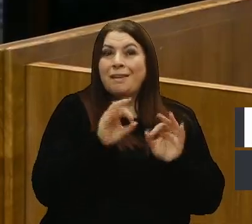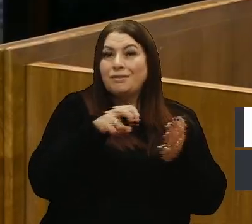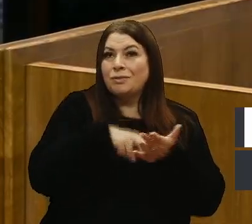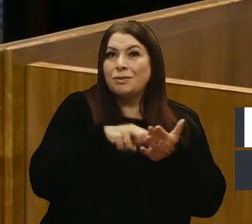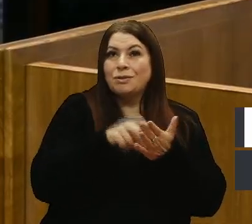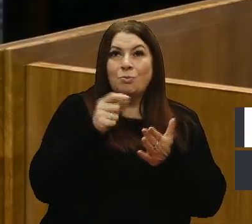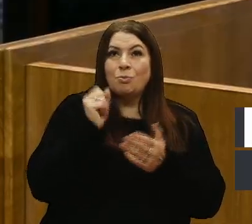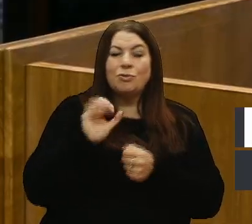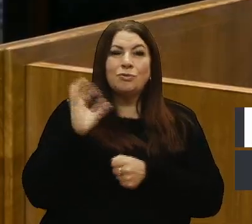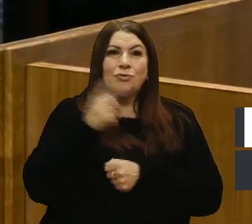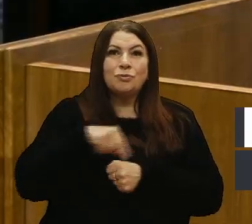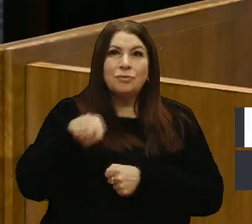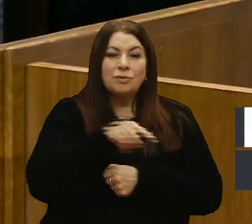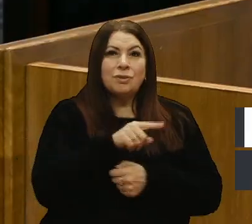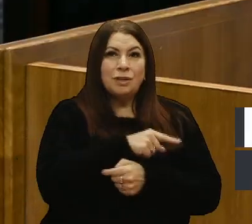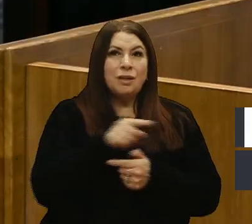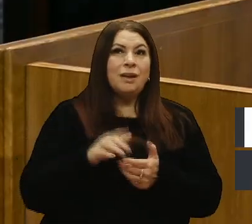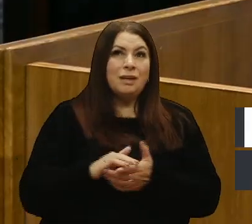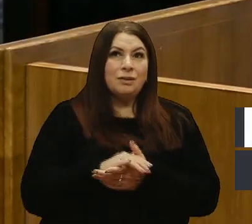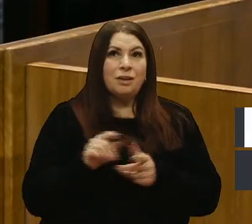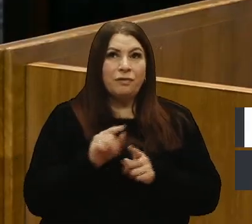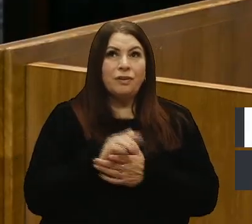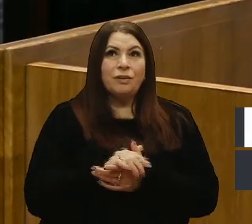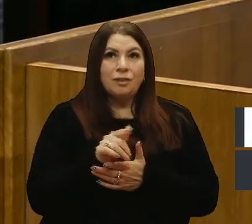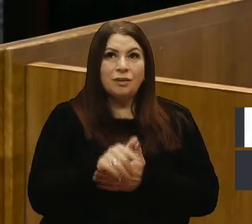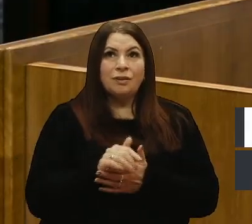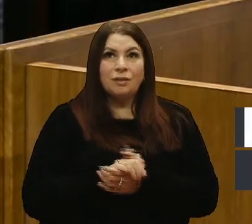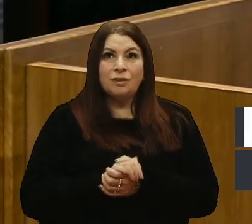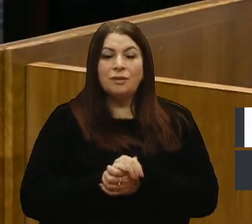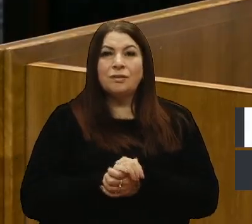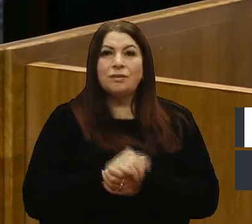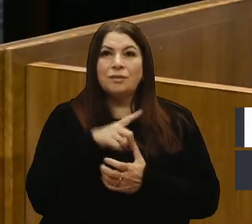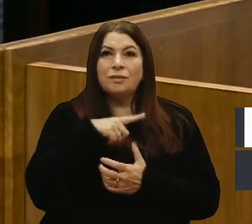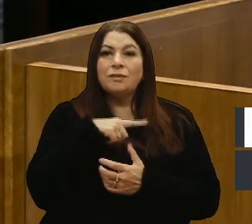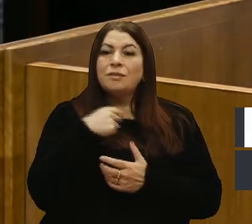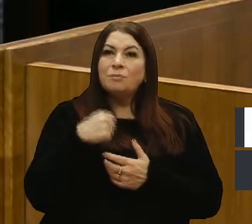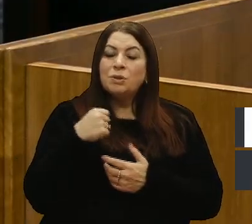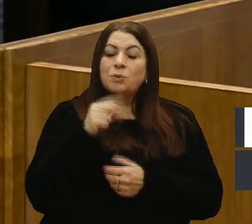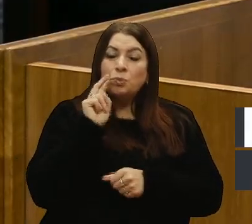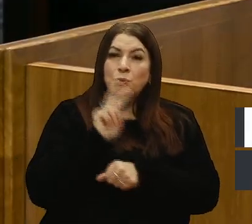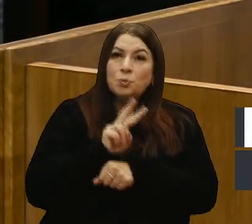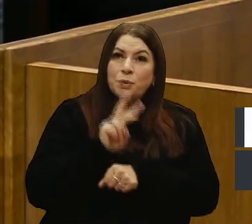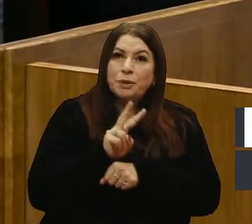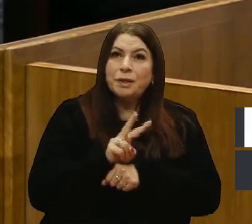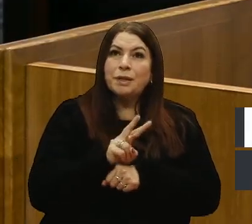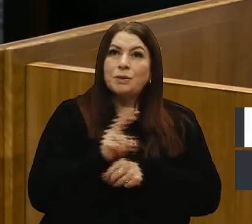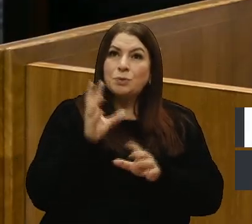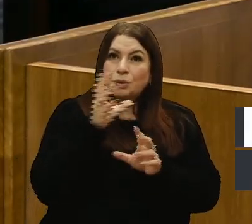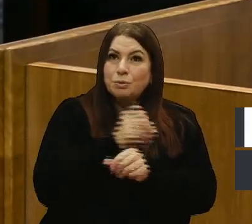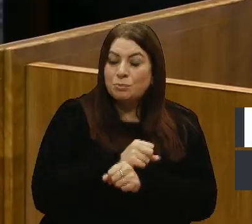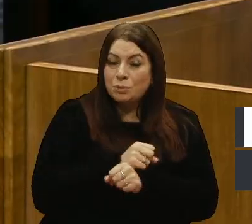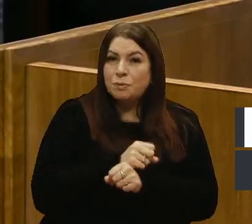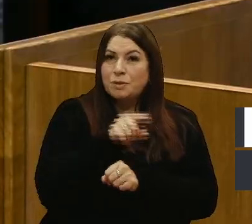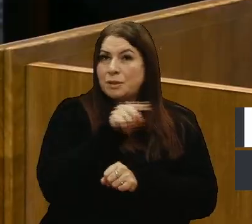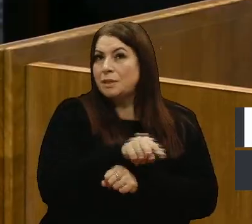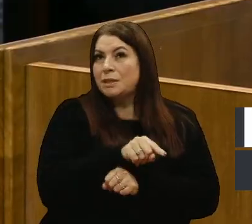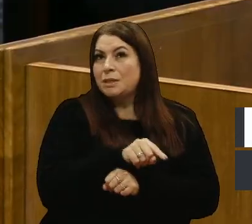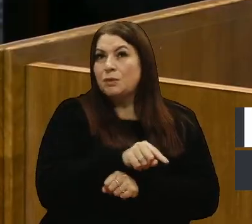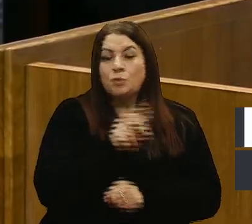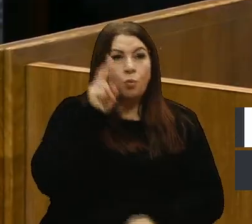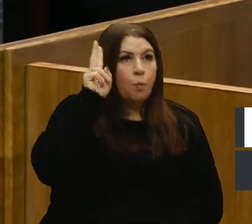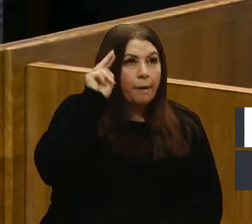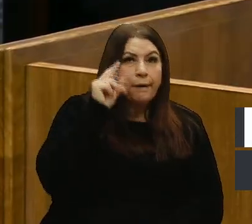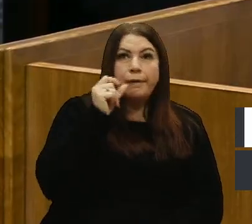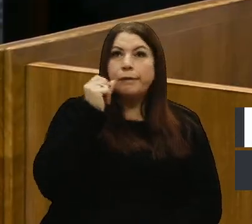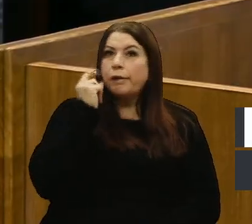isso aconteça, porque a gente tem uma legislação, ela precisa ser, mas a gente precisa cuidar dos nossos animais, sejam eles os coelhos,